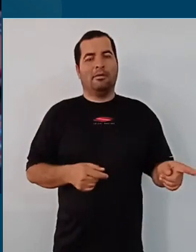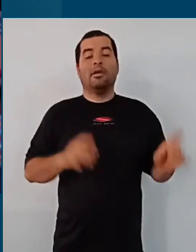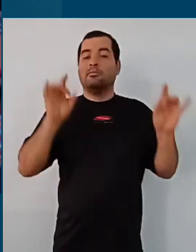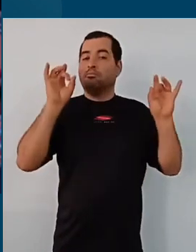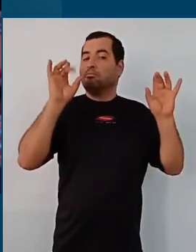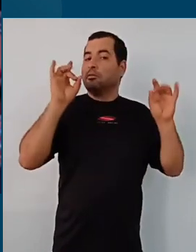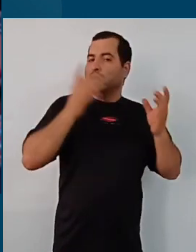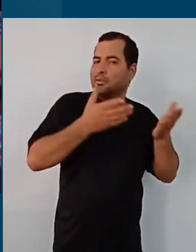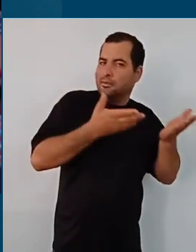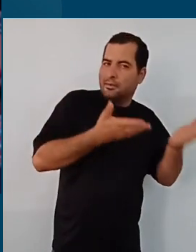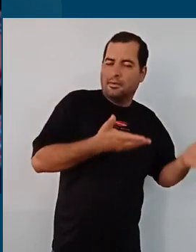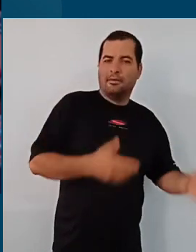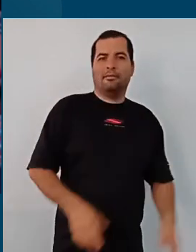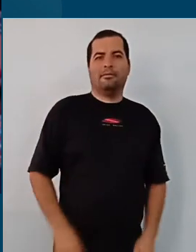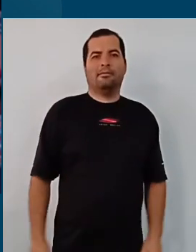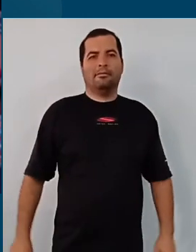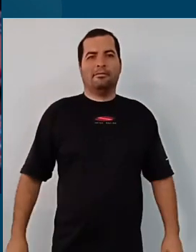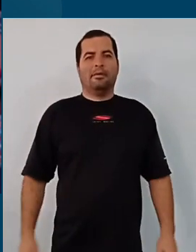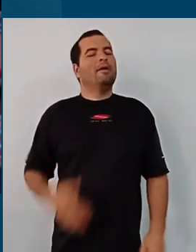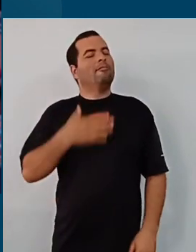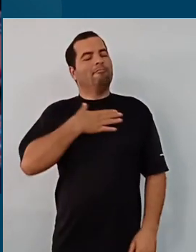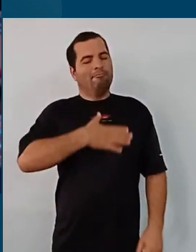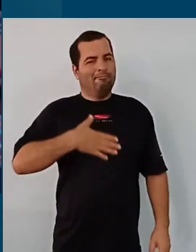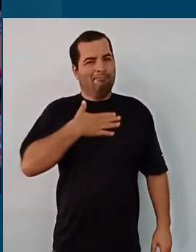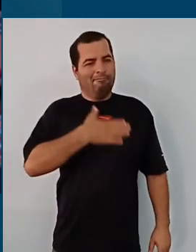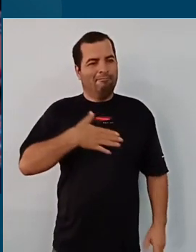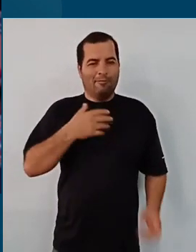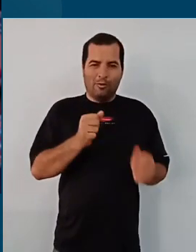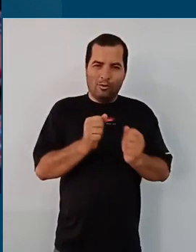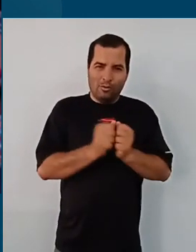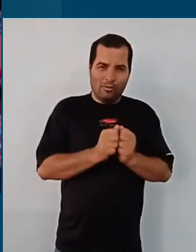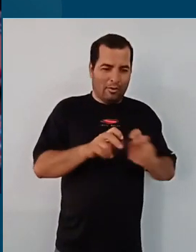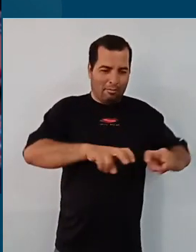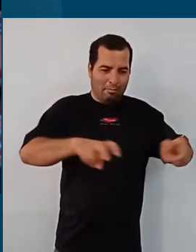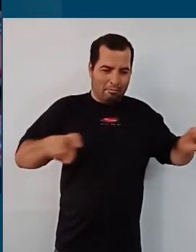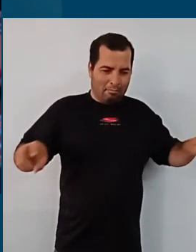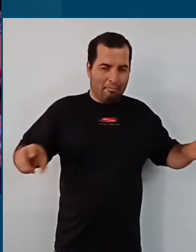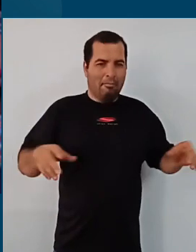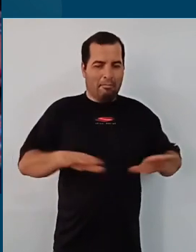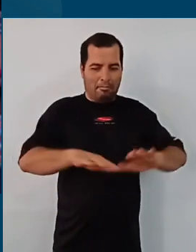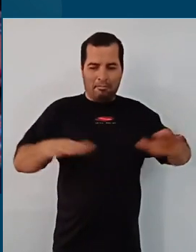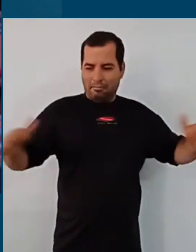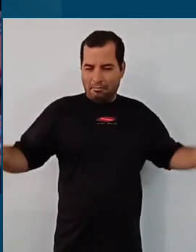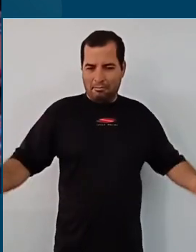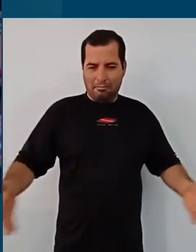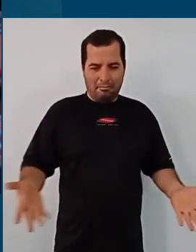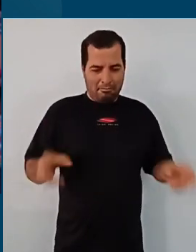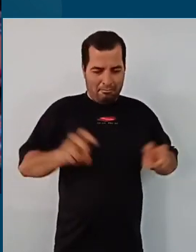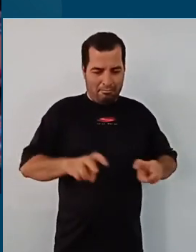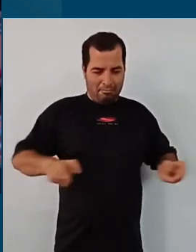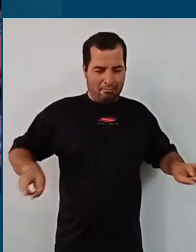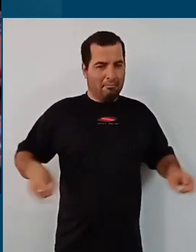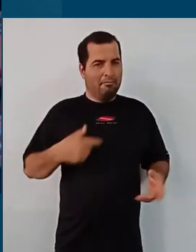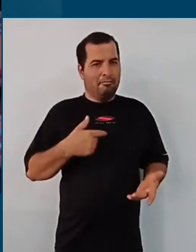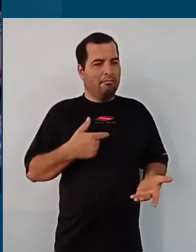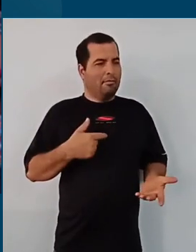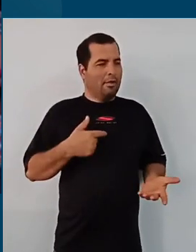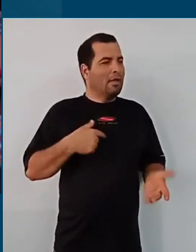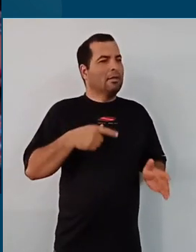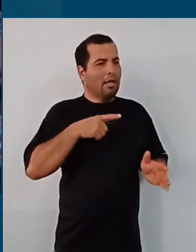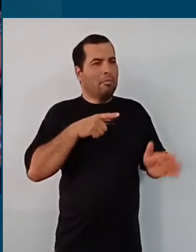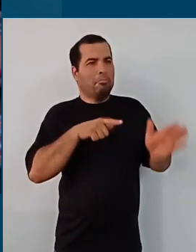muito especial, assim, tenho um prazer muito grande de estar nessa mesa com ela hoje, mediando, né,